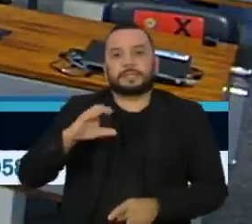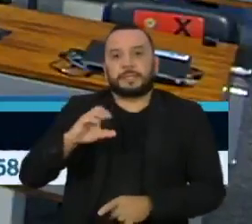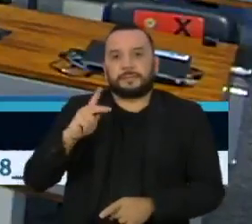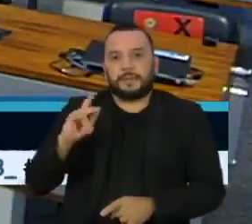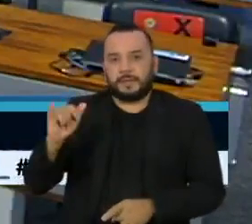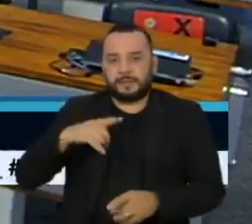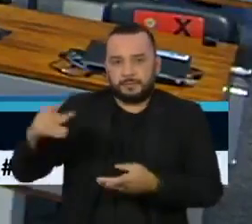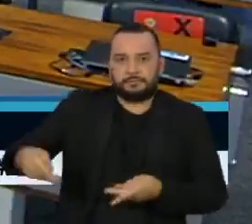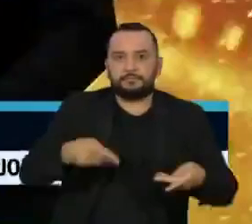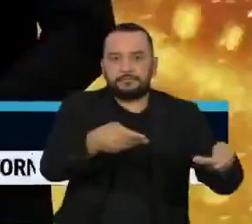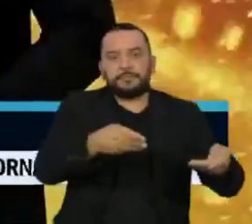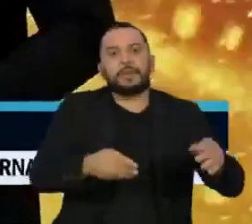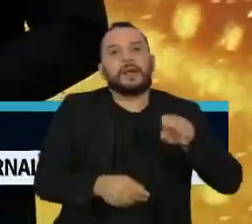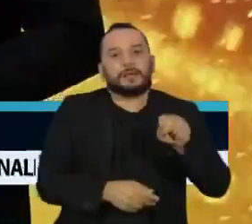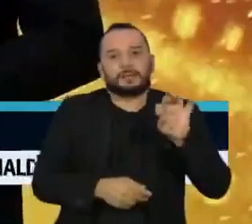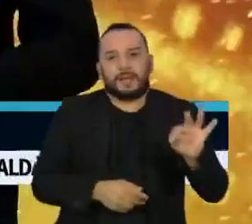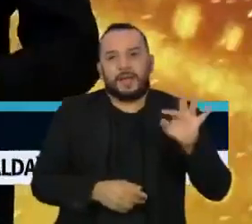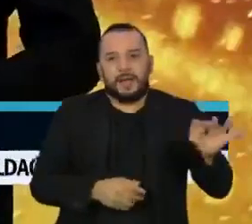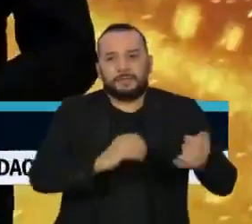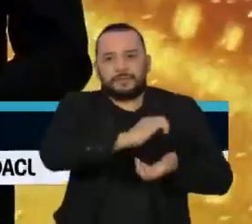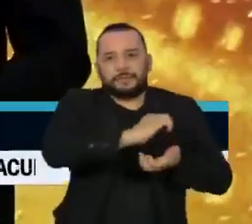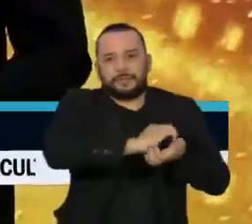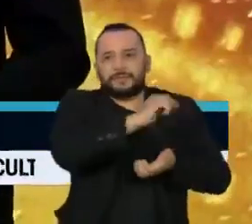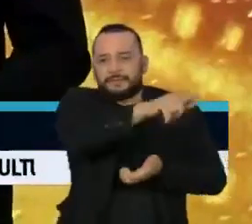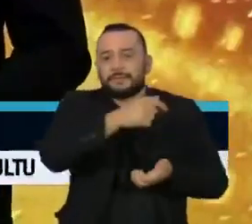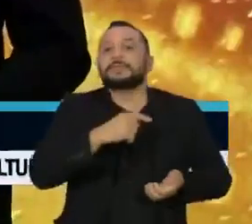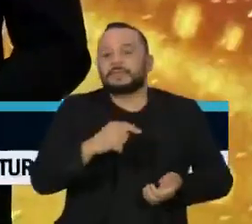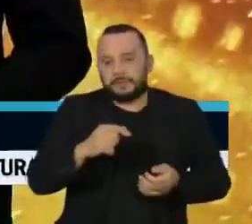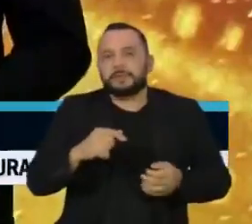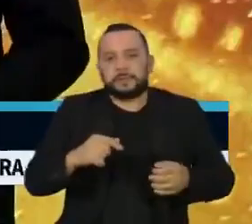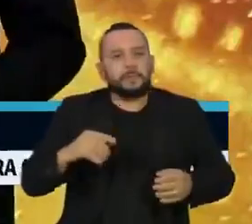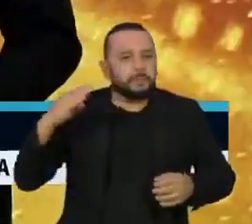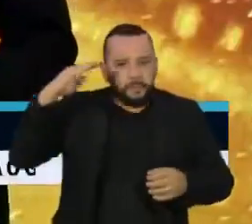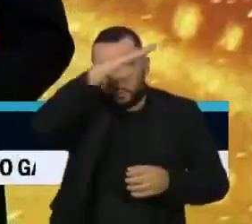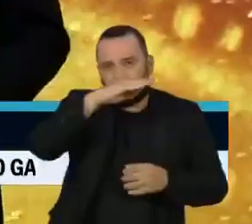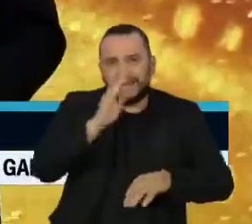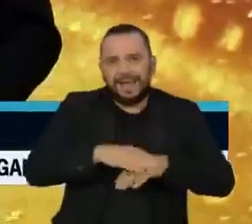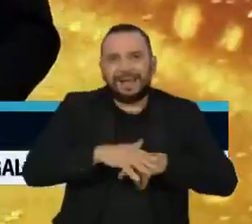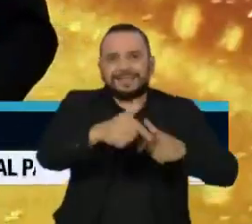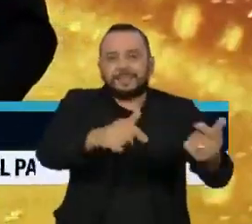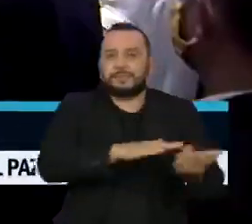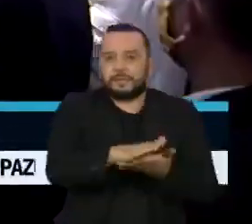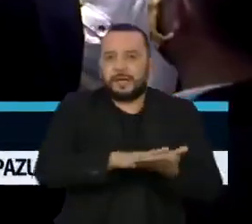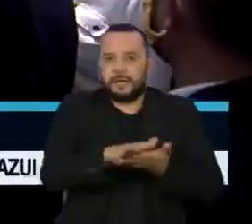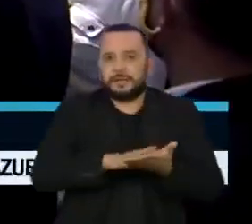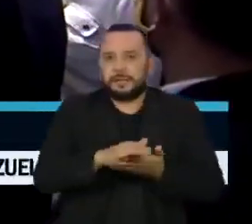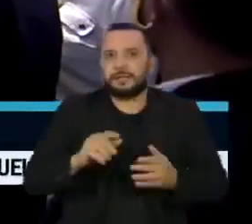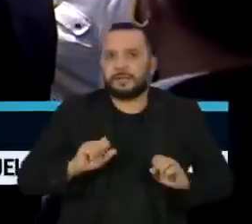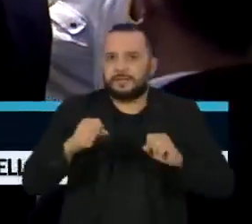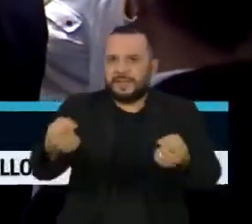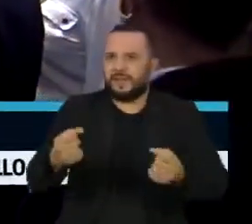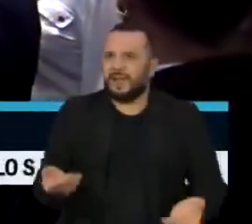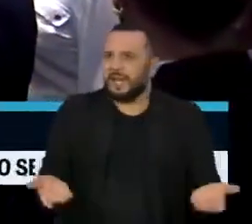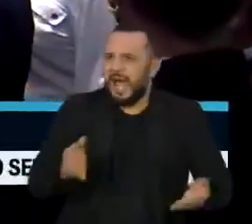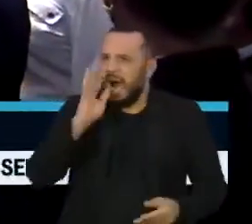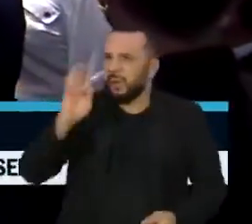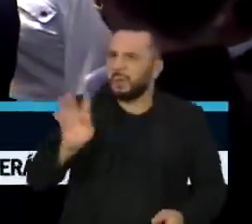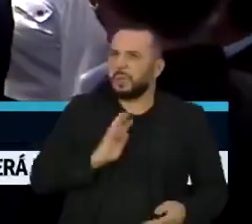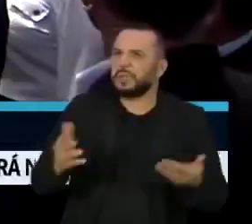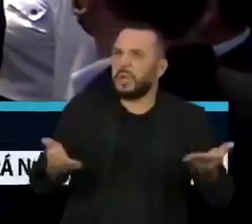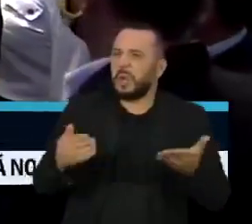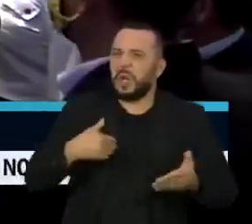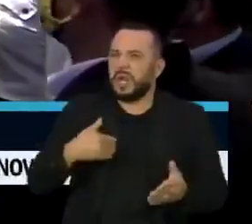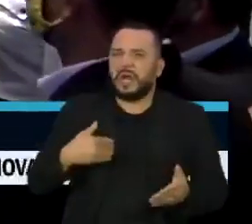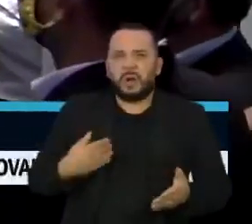STF notícia-crime por prevaricação contra Bolsonaro, que se defendeu. Me acusa agora de corrupção